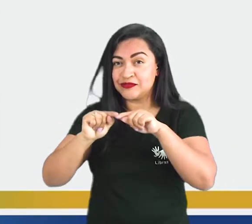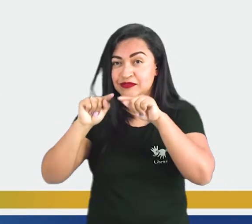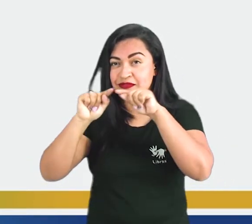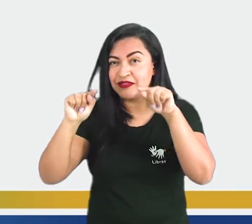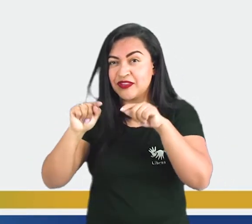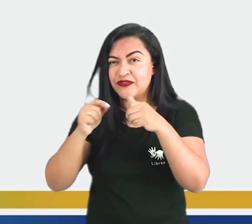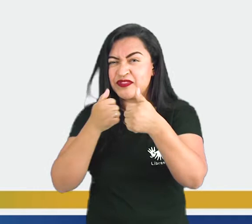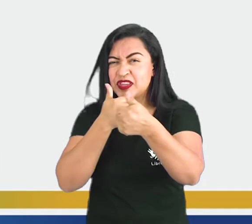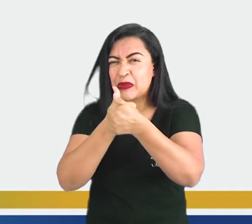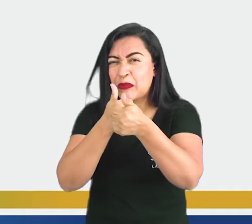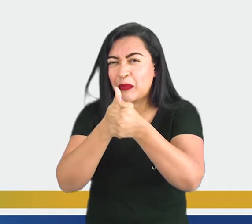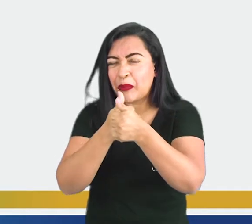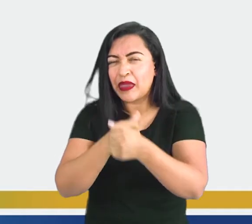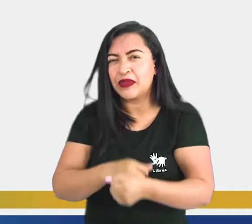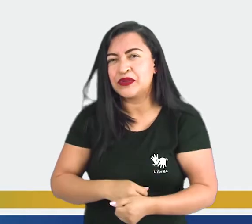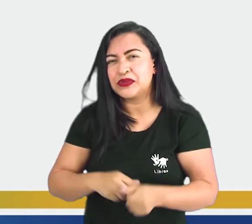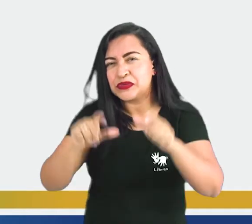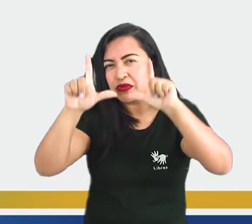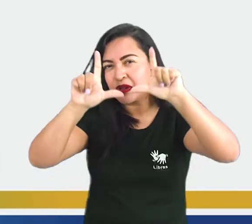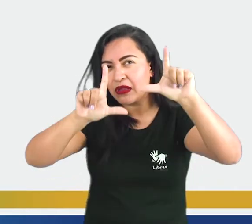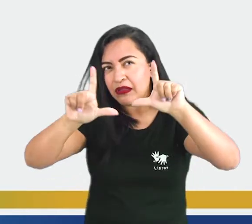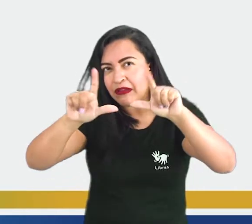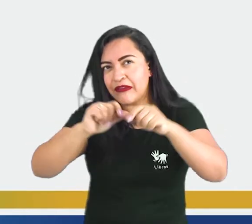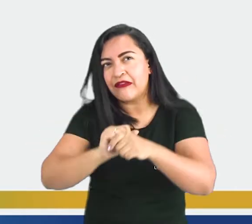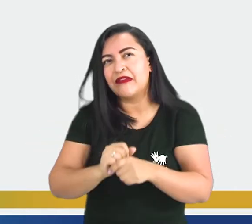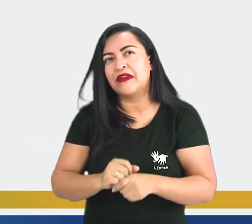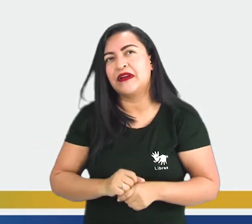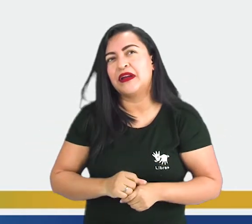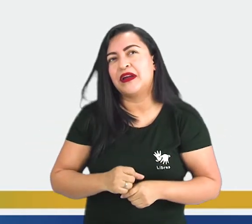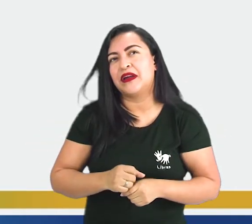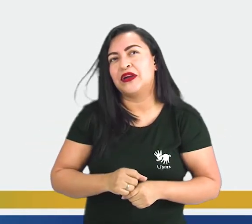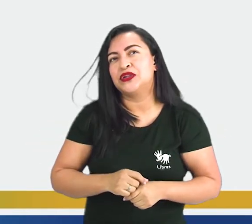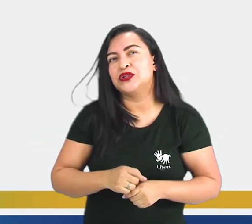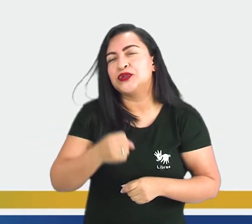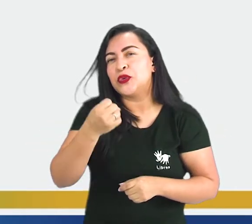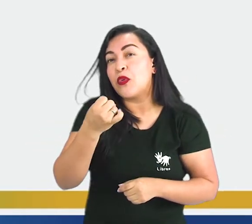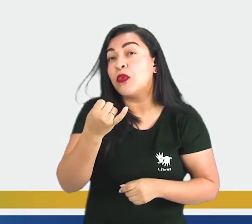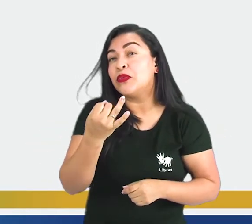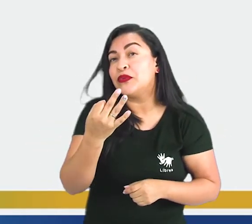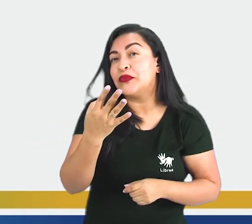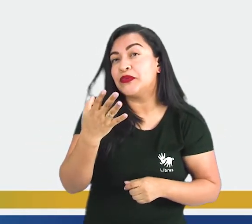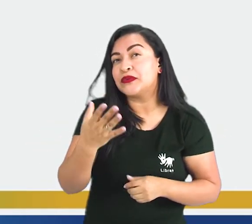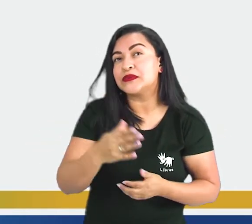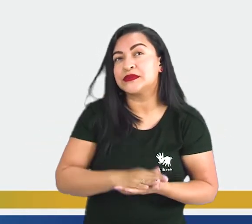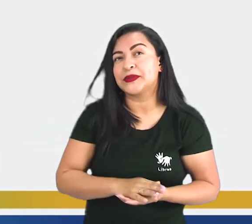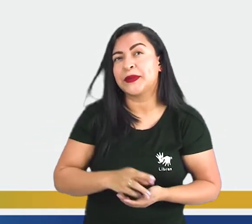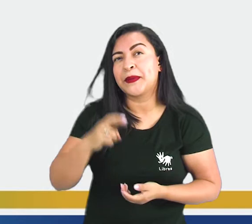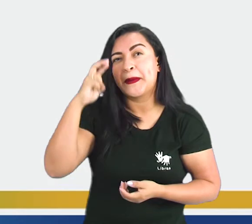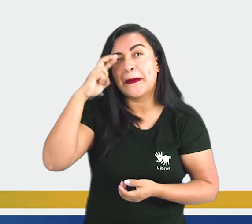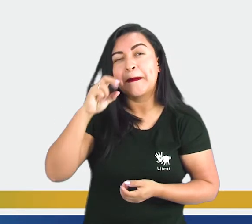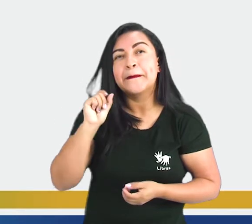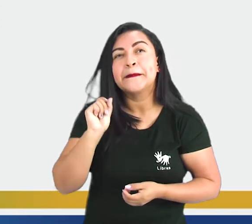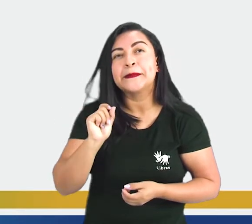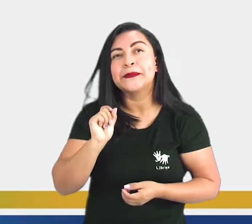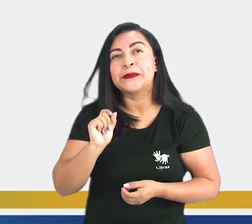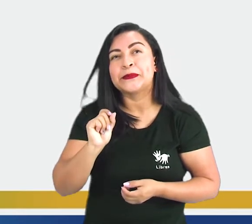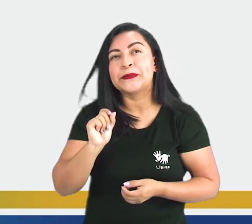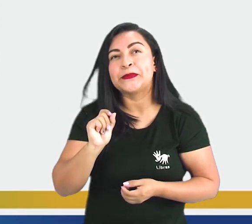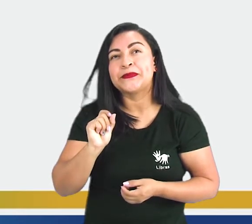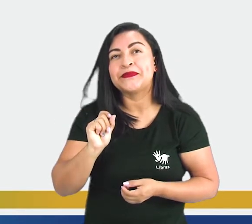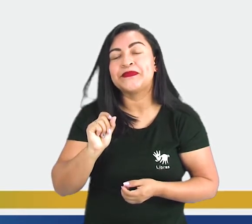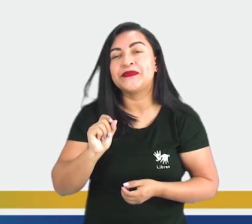seu televisor e observe aí a contagem de quadradinhos. Perceba então que na